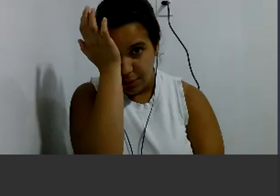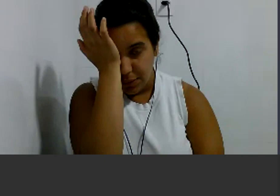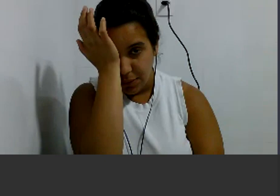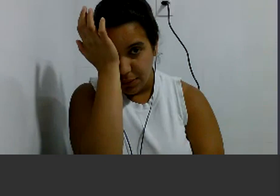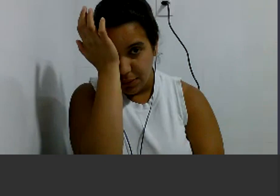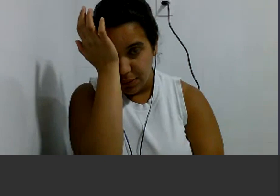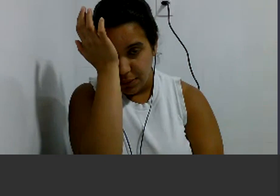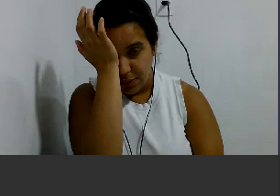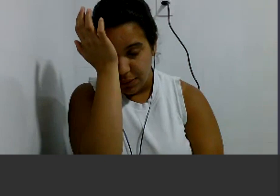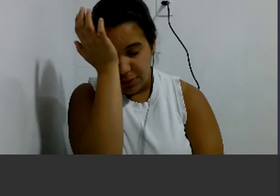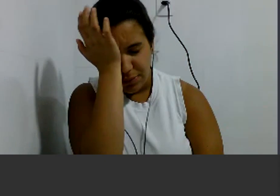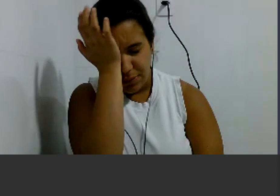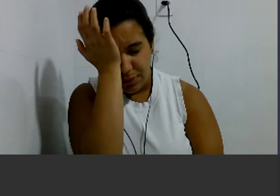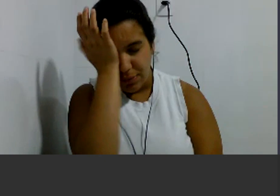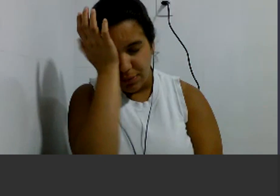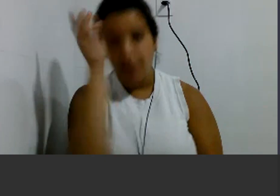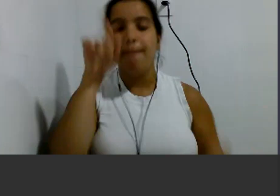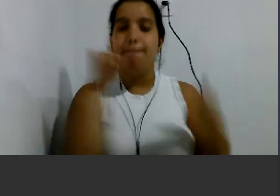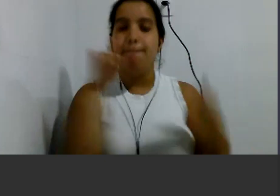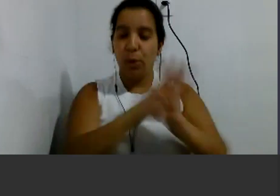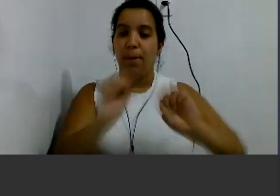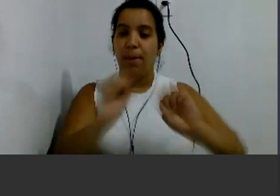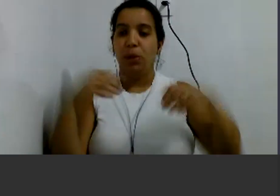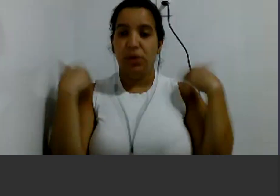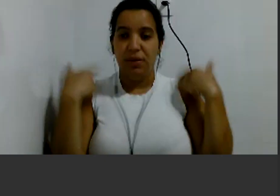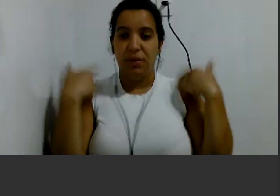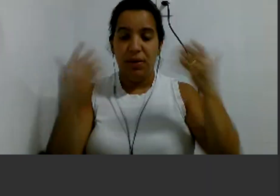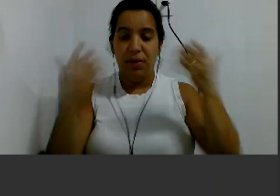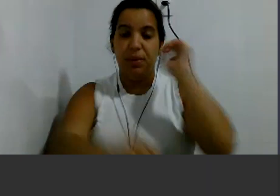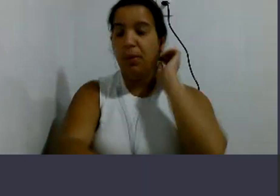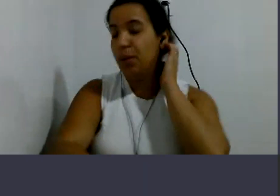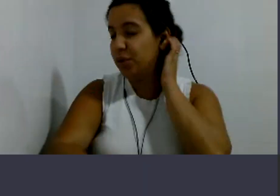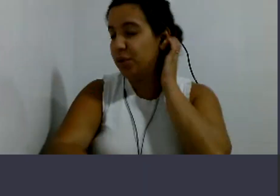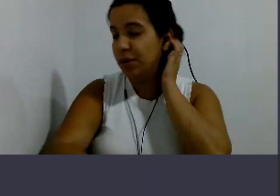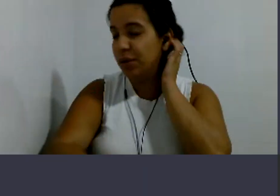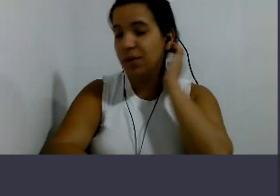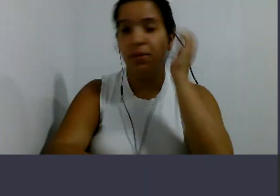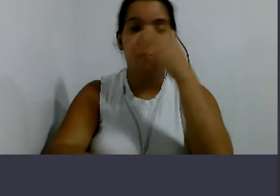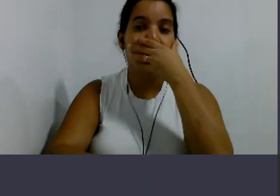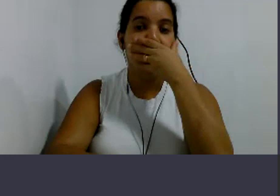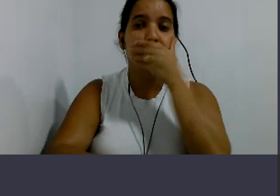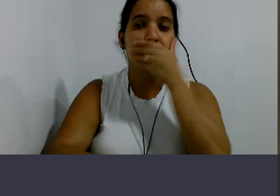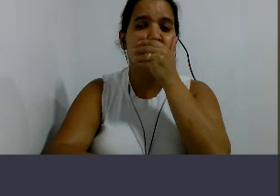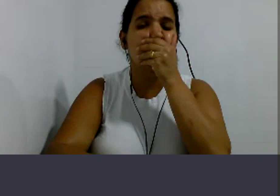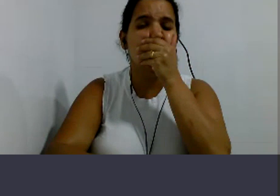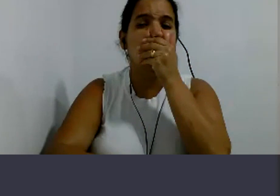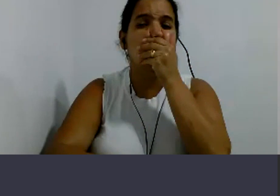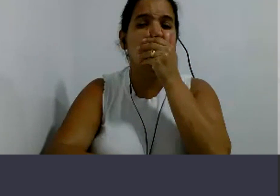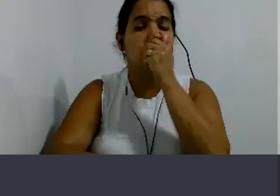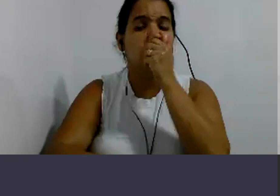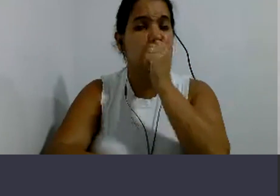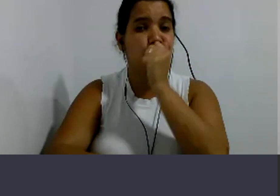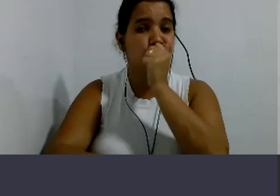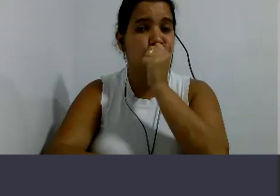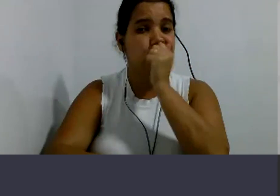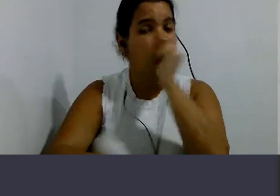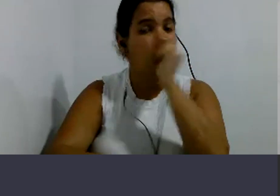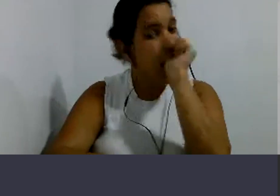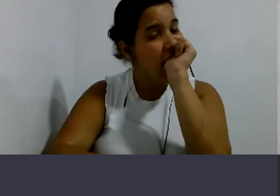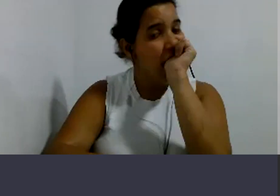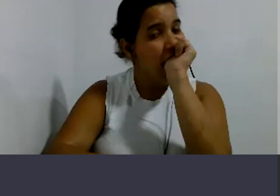Alguém quer perguntar mais alguma coisa? A gente pode ir para o intervalo. Você pode repetir